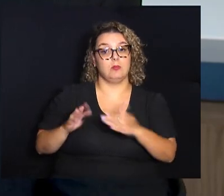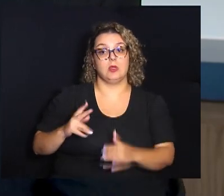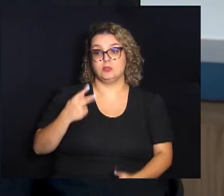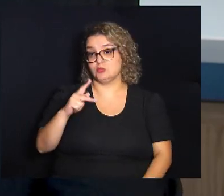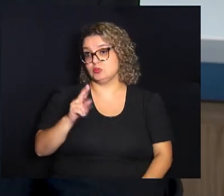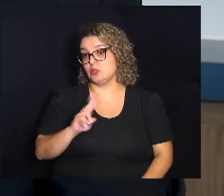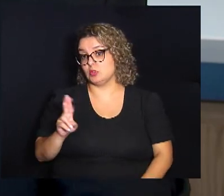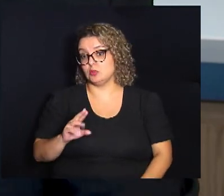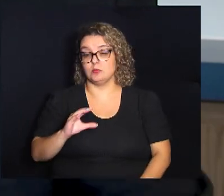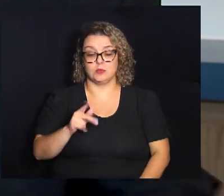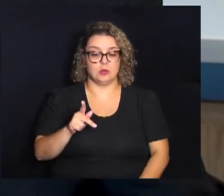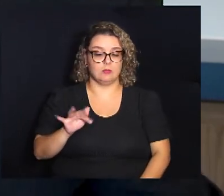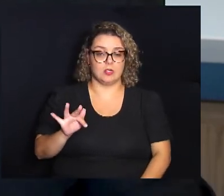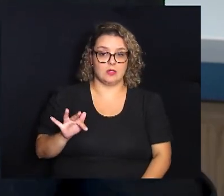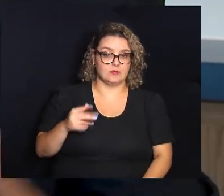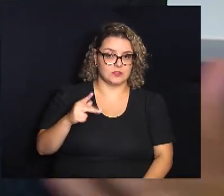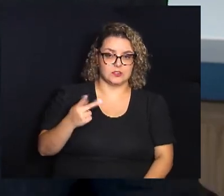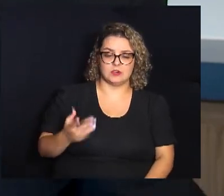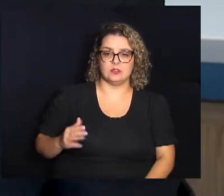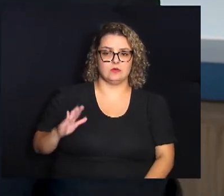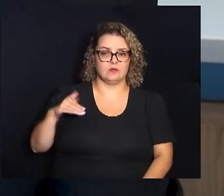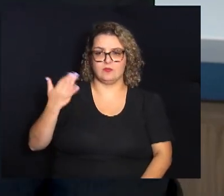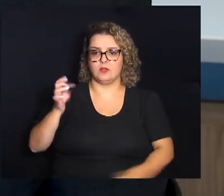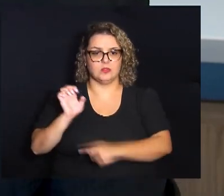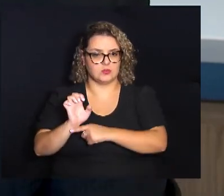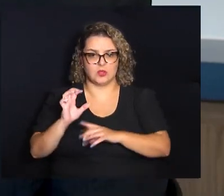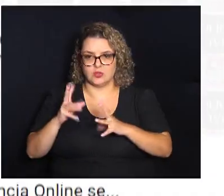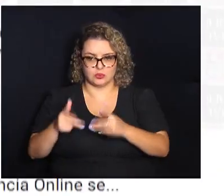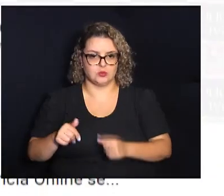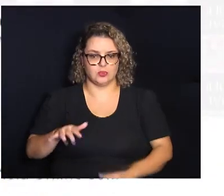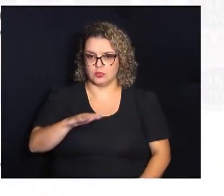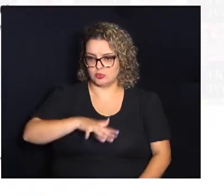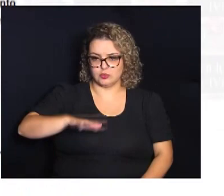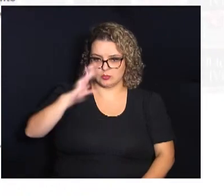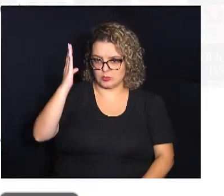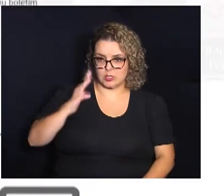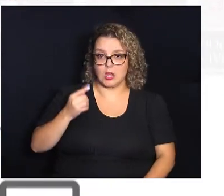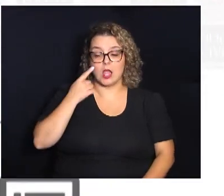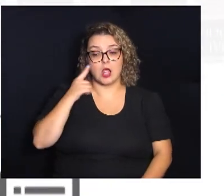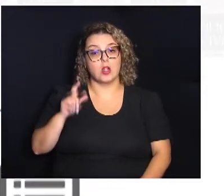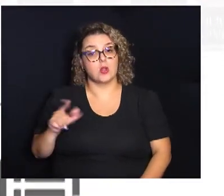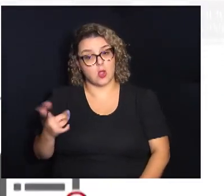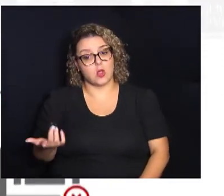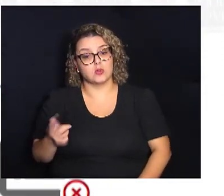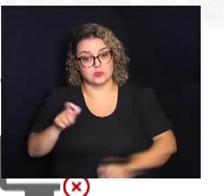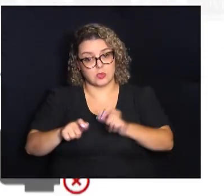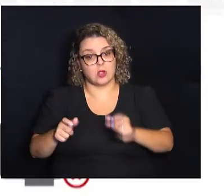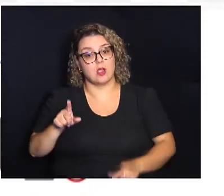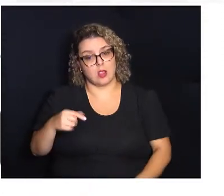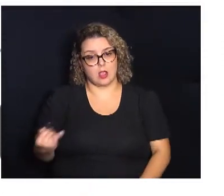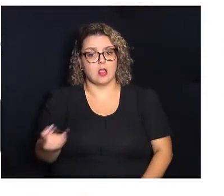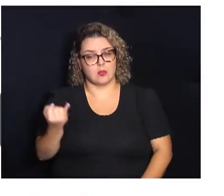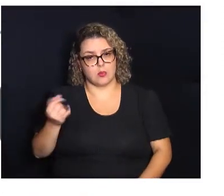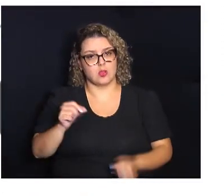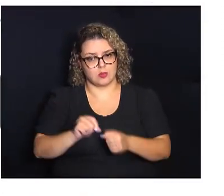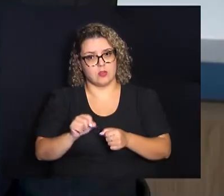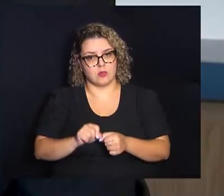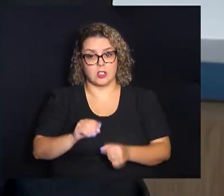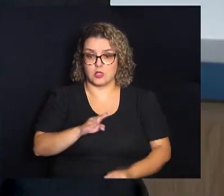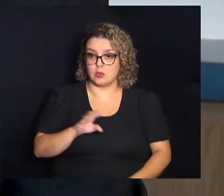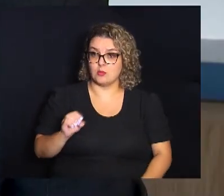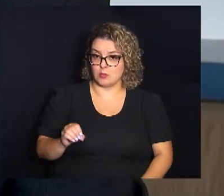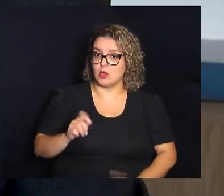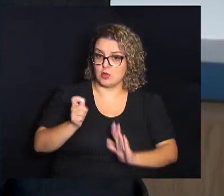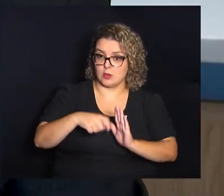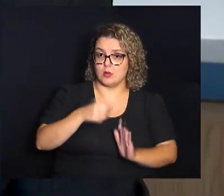nome com seu CPF, fora do estado, em todo o território brasileiro. E claro, né, pessoal, é fundamental que se faça um boletim de ocorrência.